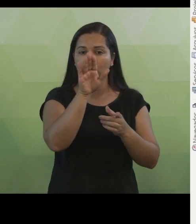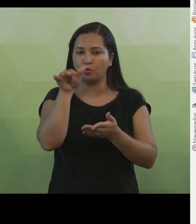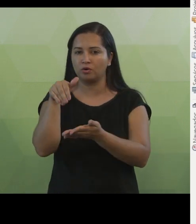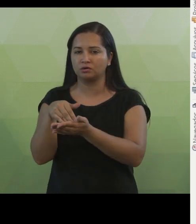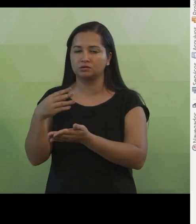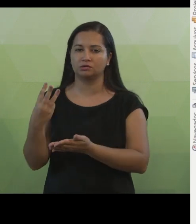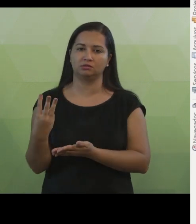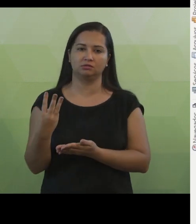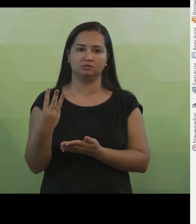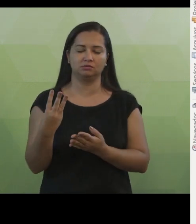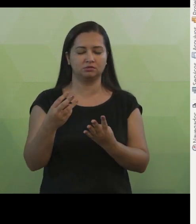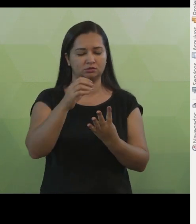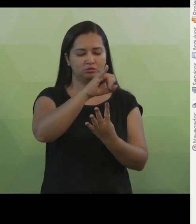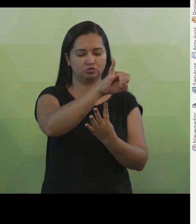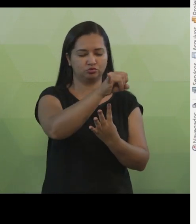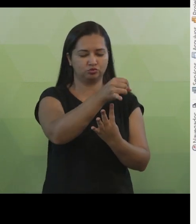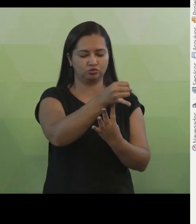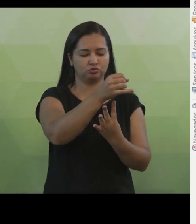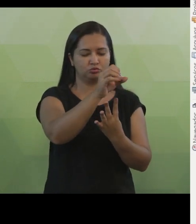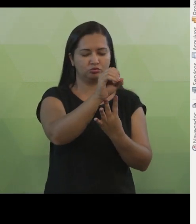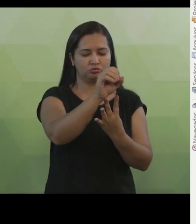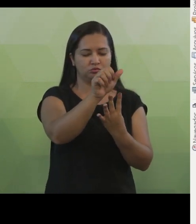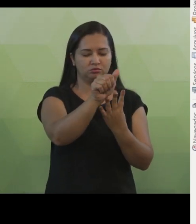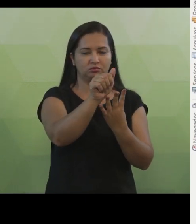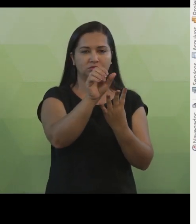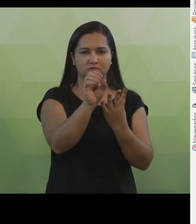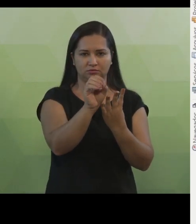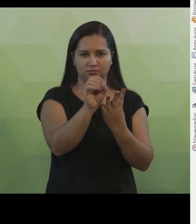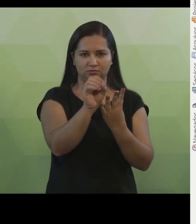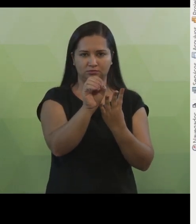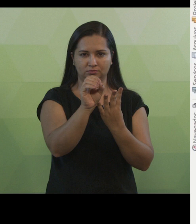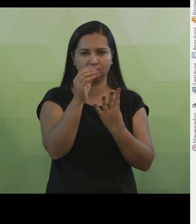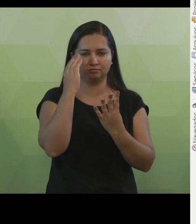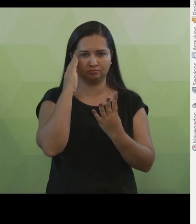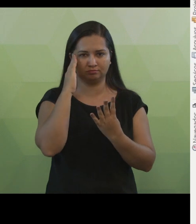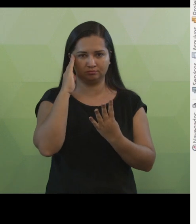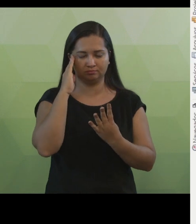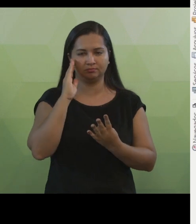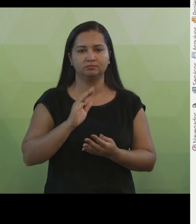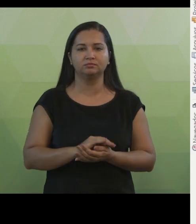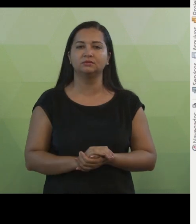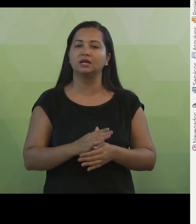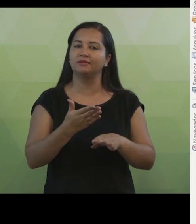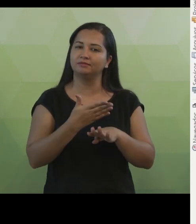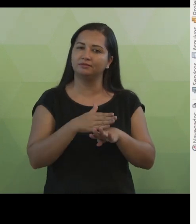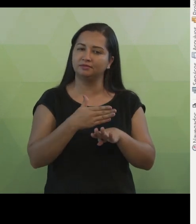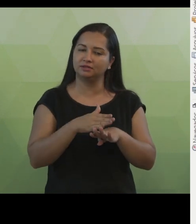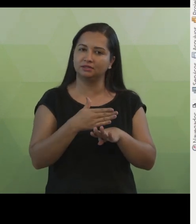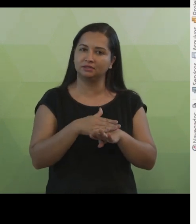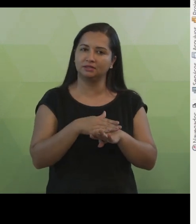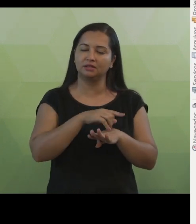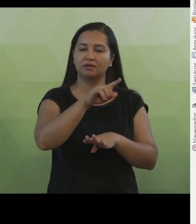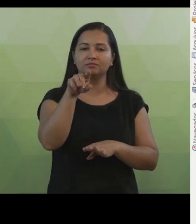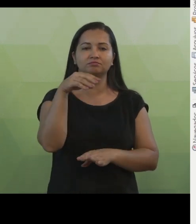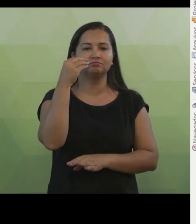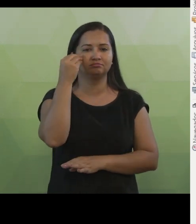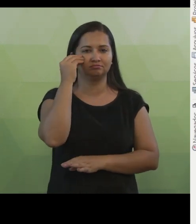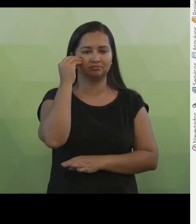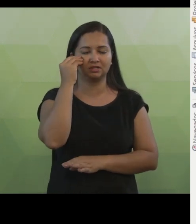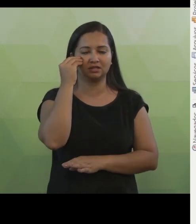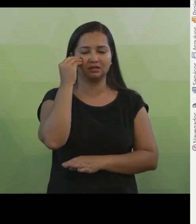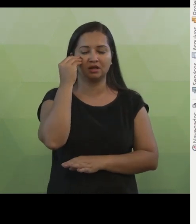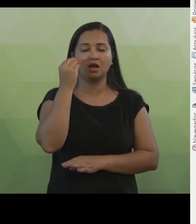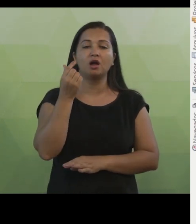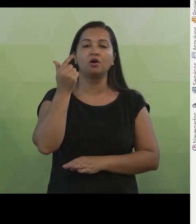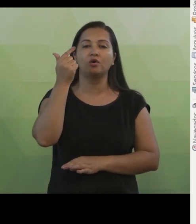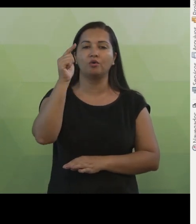de caracteres, ele sempre é indexado a partir de zero. Ou seja, o J aqui é a posição 0, o primeiro a posição